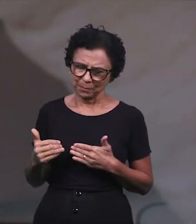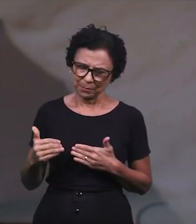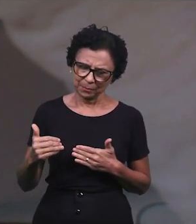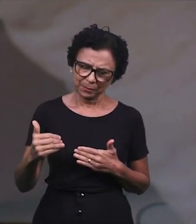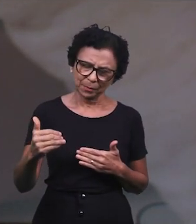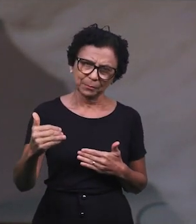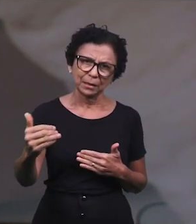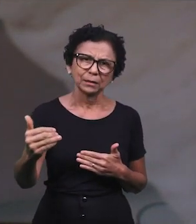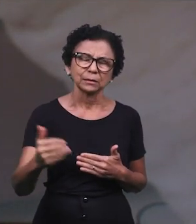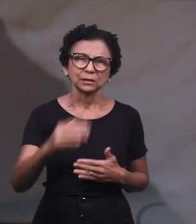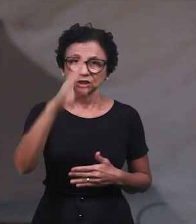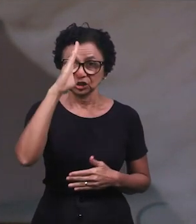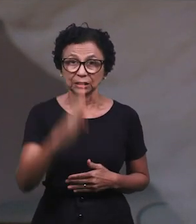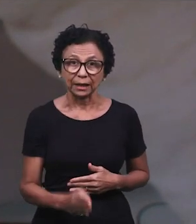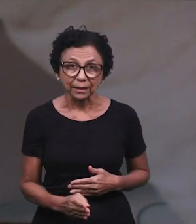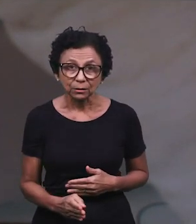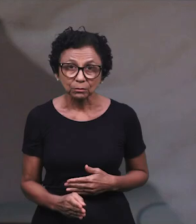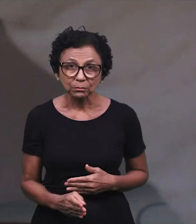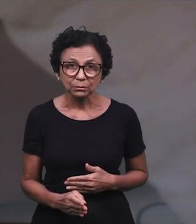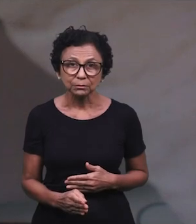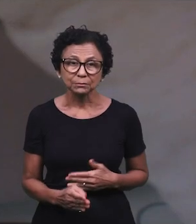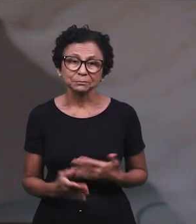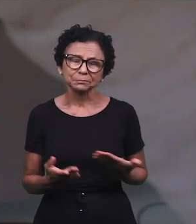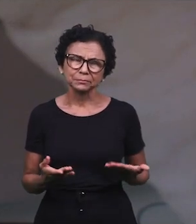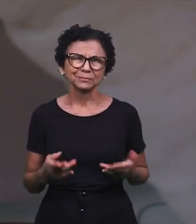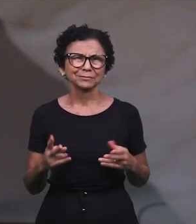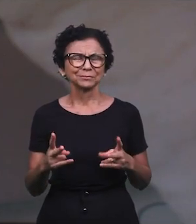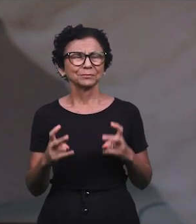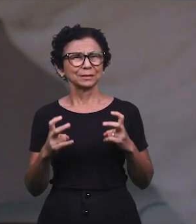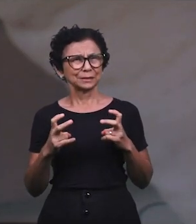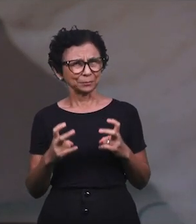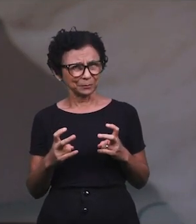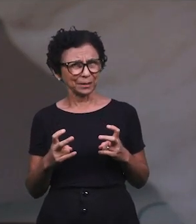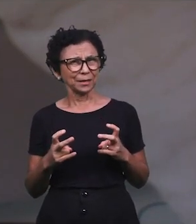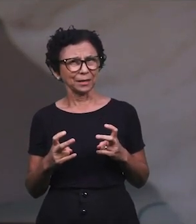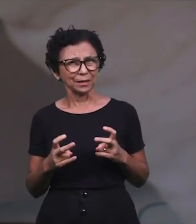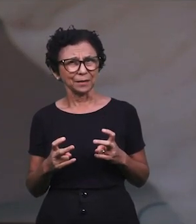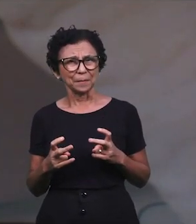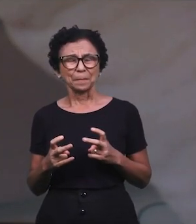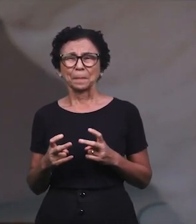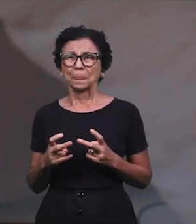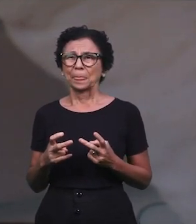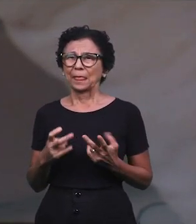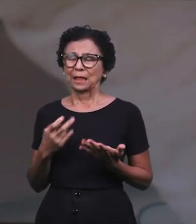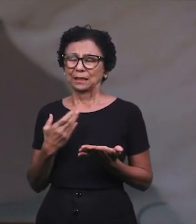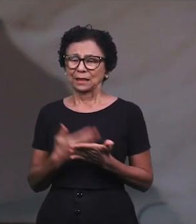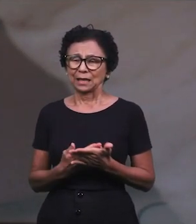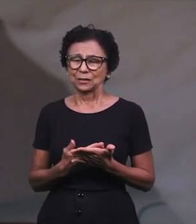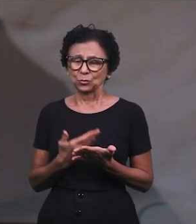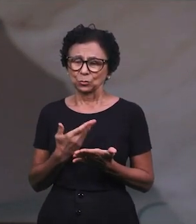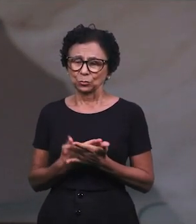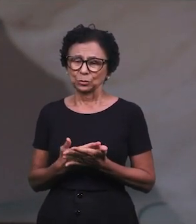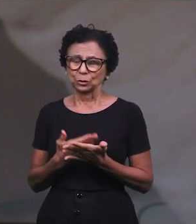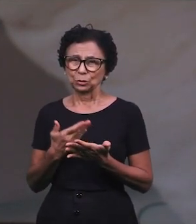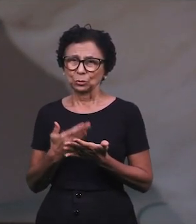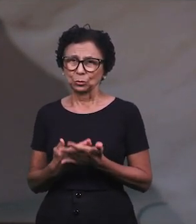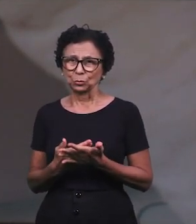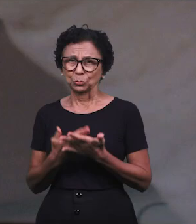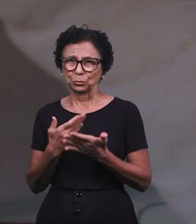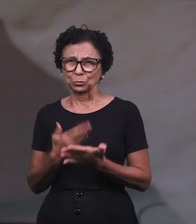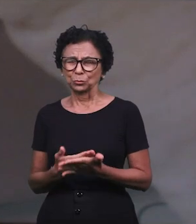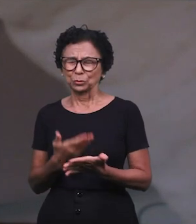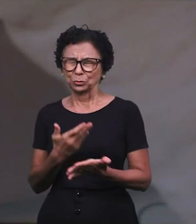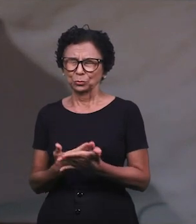horas seguidas, tá certo? E você vai perceber que depois de um tempo de estudo, a sua qualidade do estudo começa a